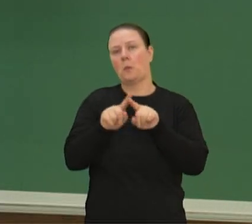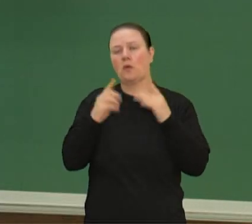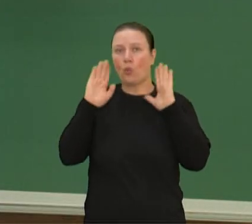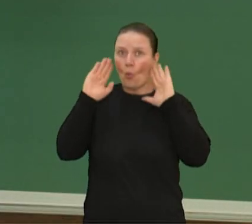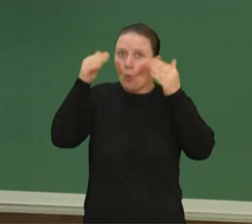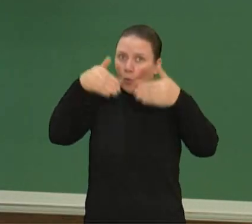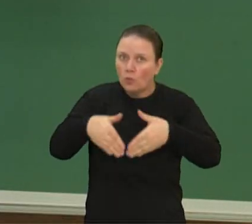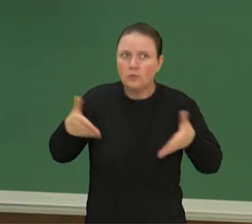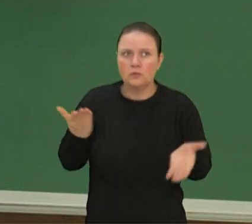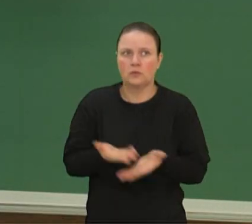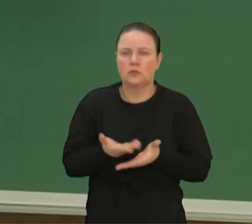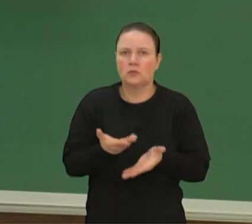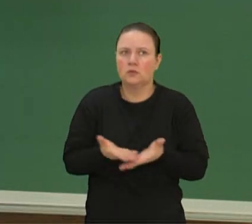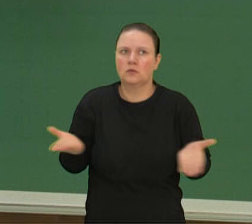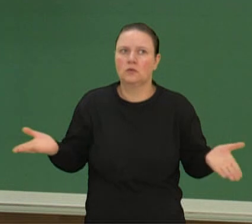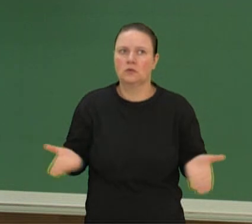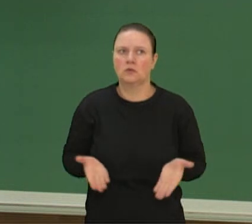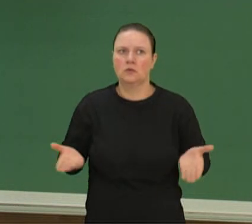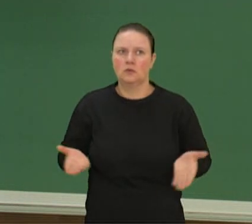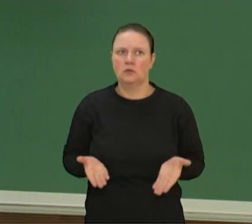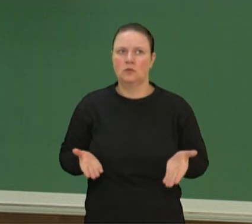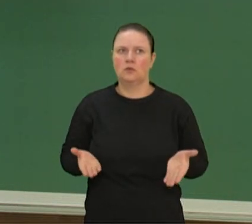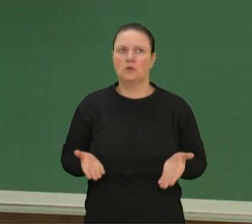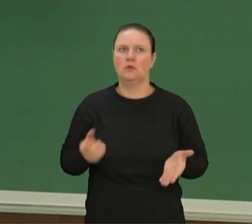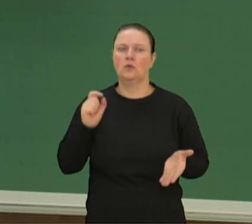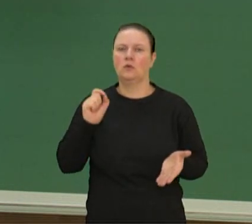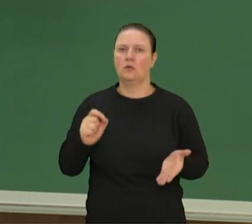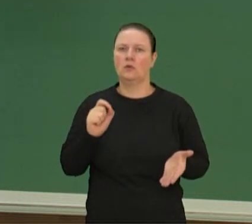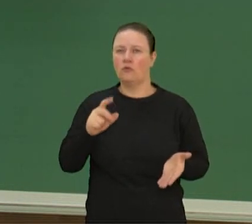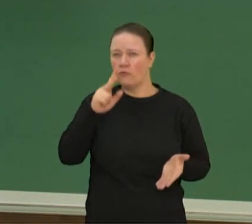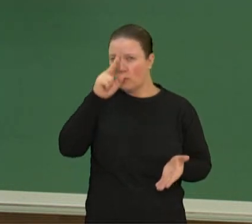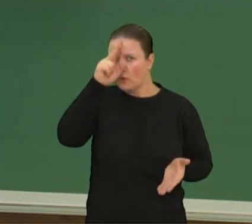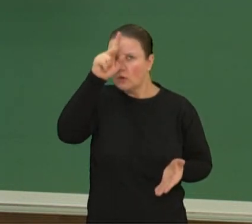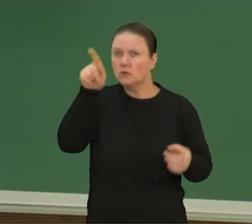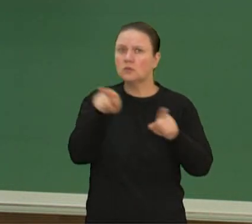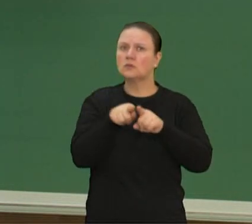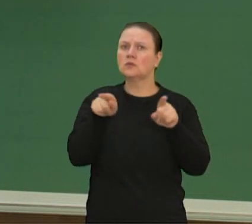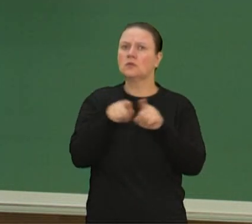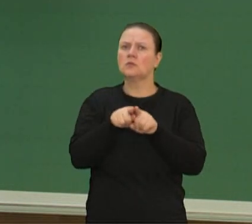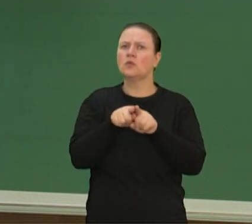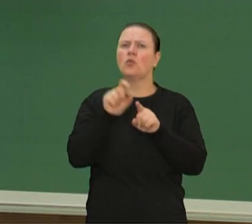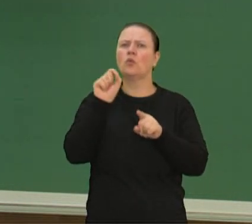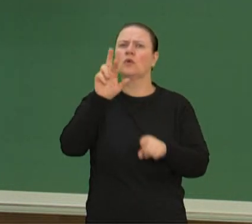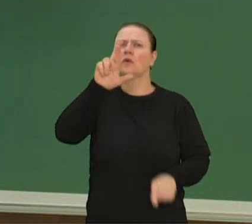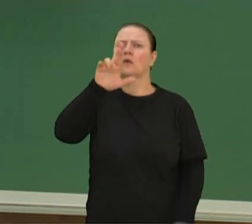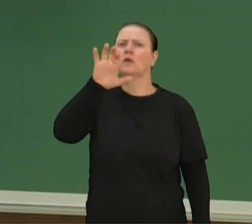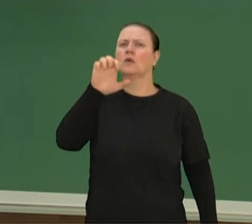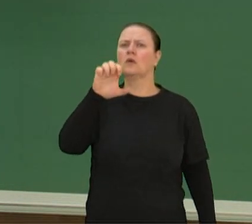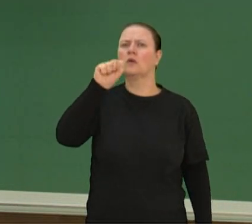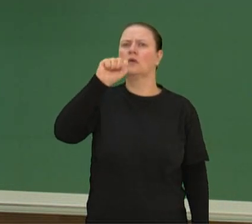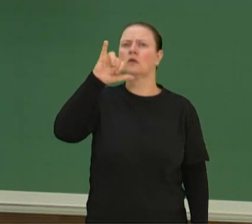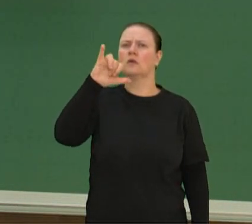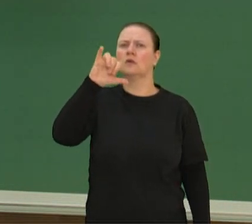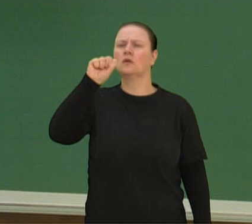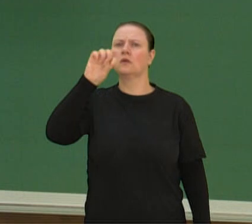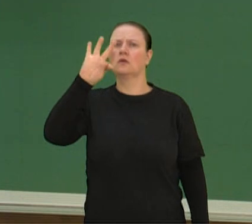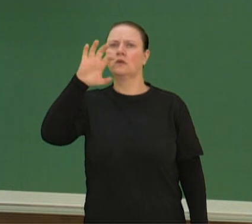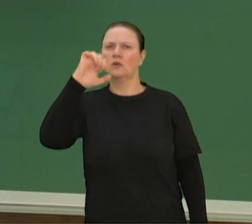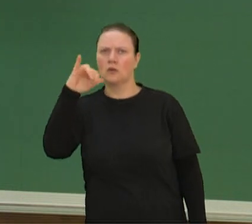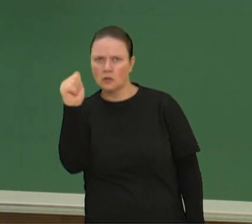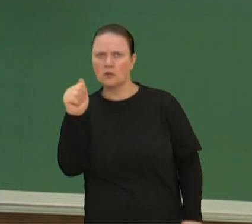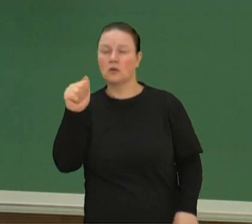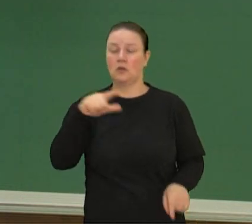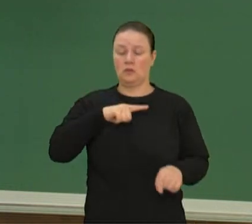hoje. Então, força, resistência. Aí falamos também que a resistência ela pode ser aeróbia ou